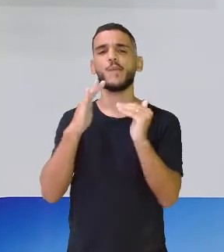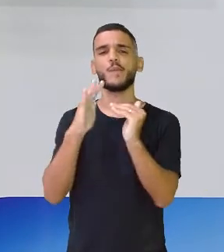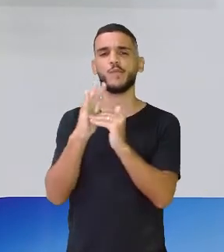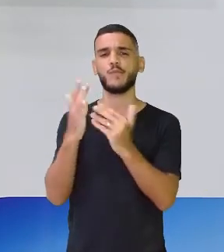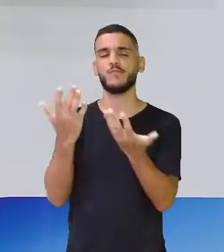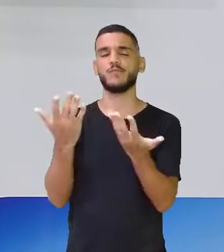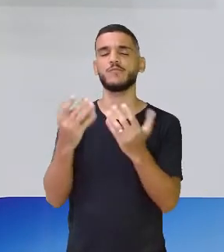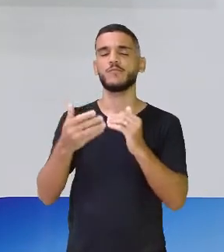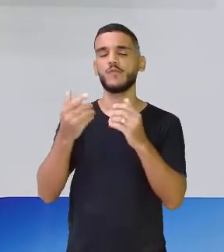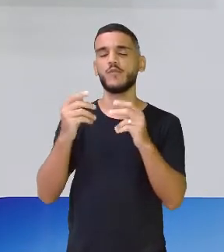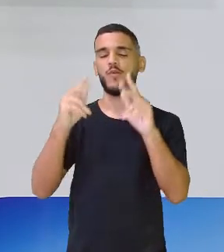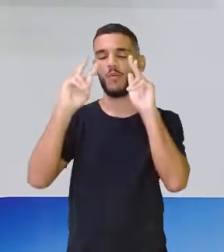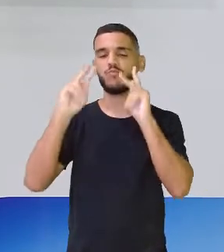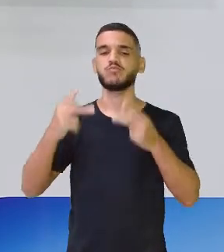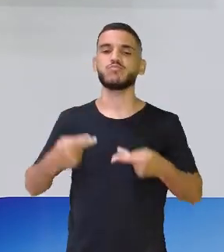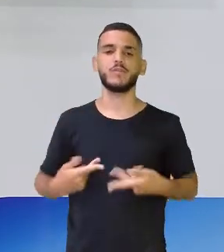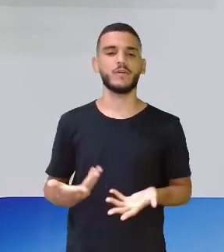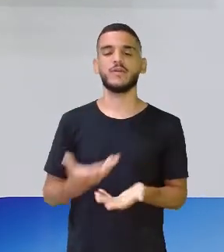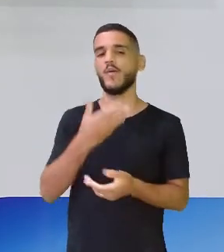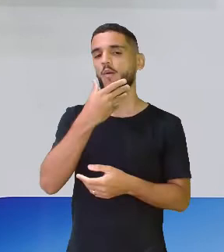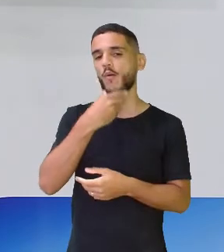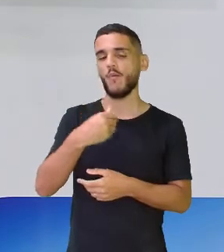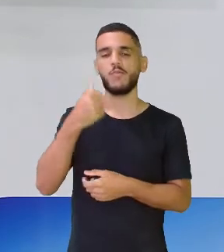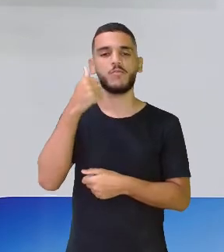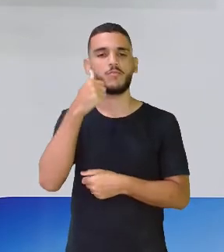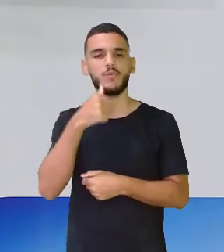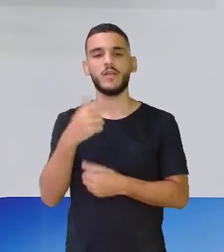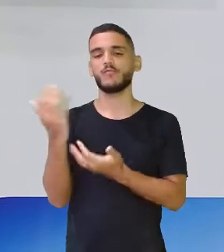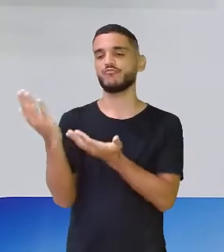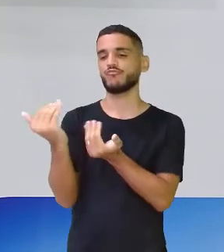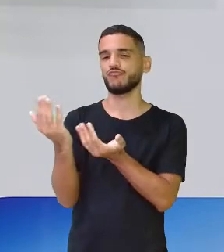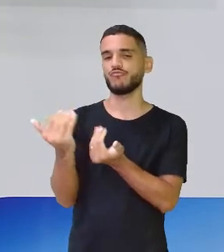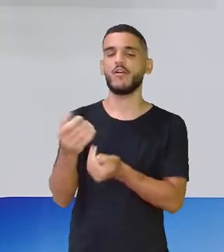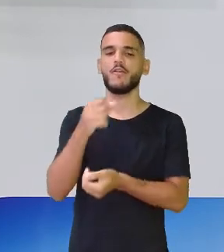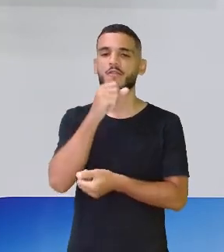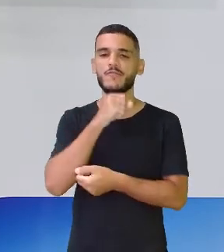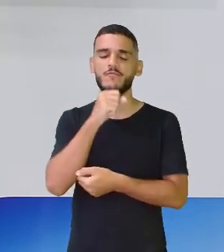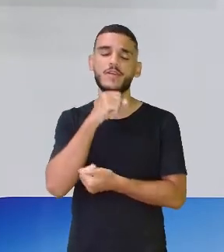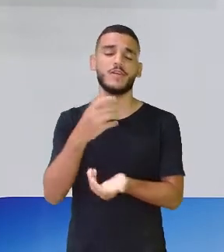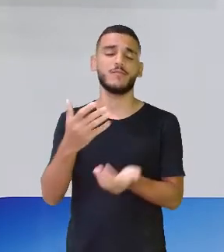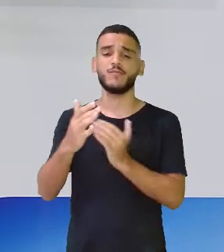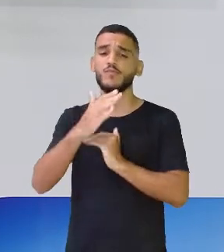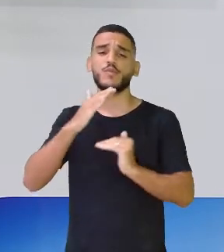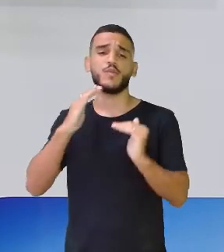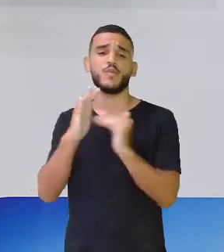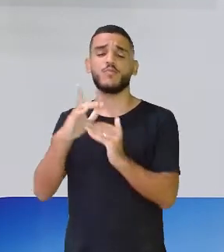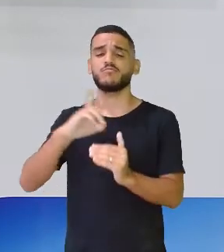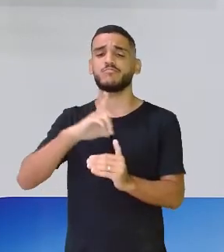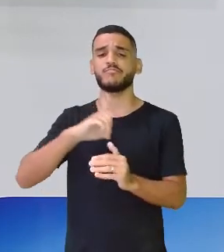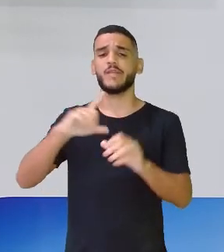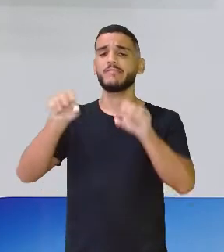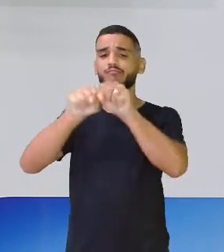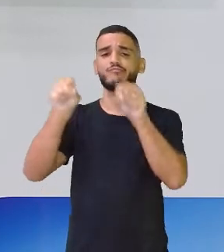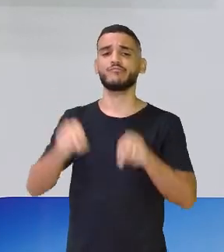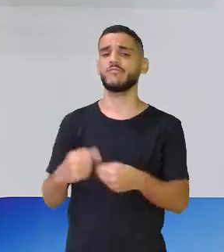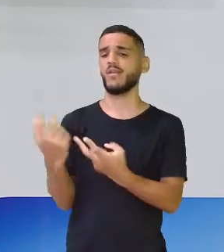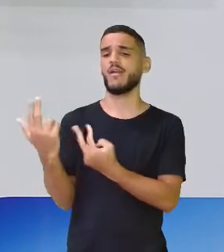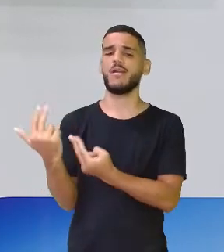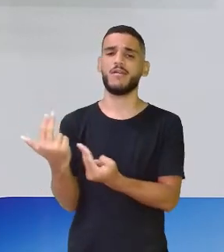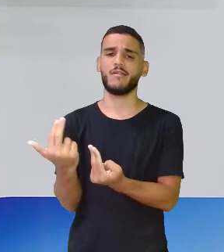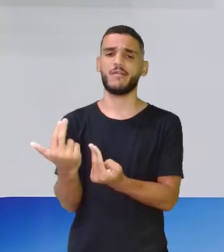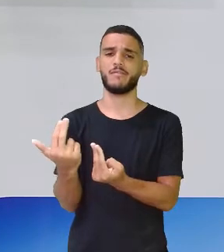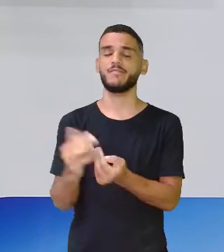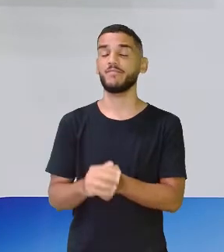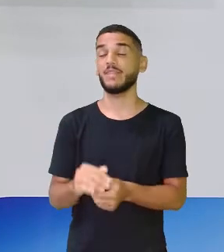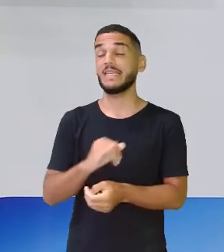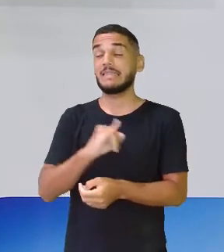sejam homens, mulheres, jovens, velhos, todos têm esses sistemas, tá, pessoal? E basta ter probleminha em